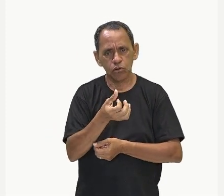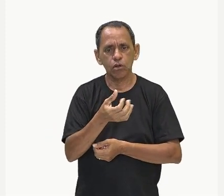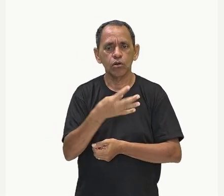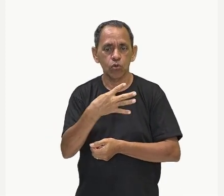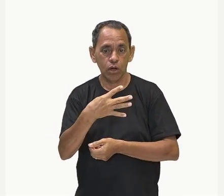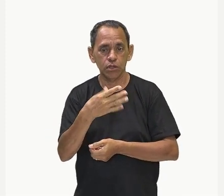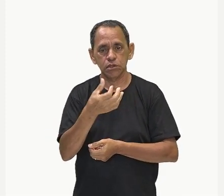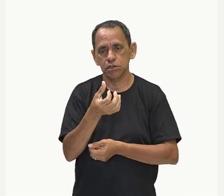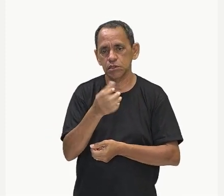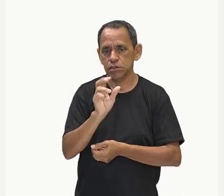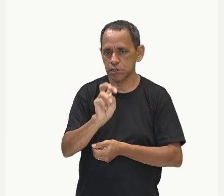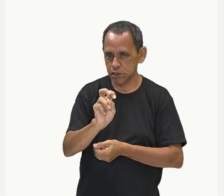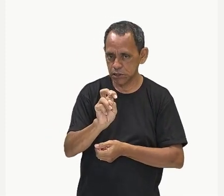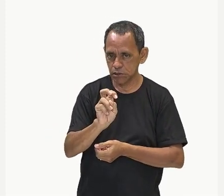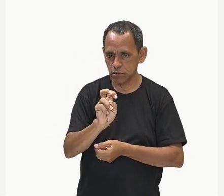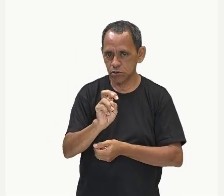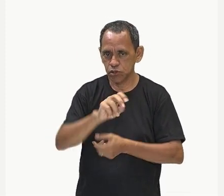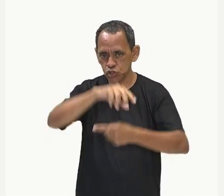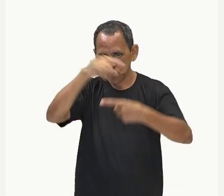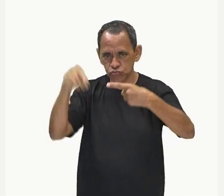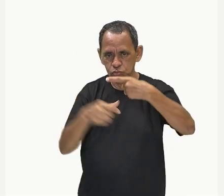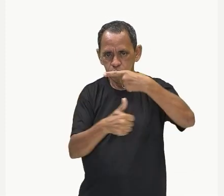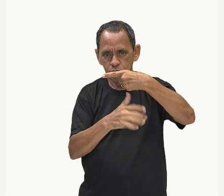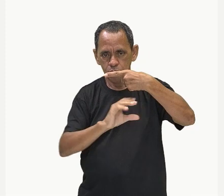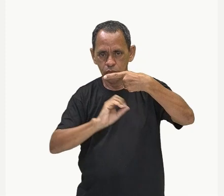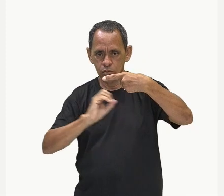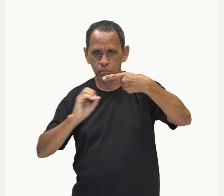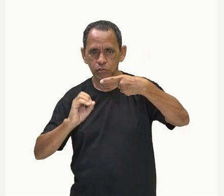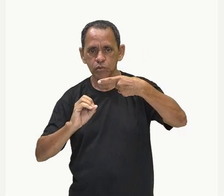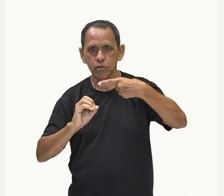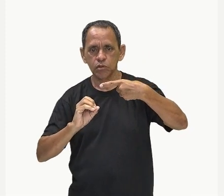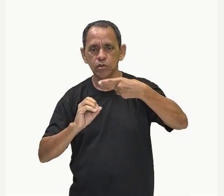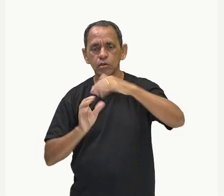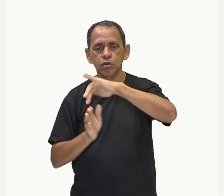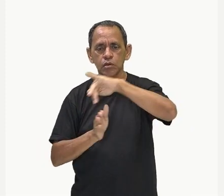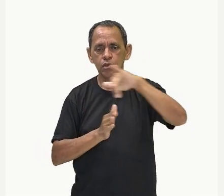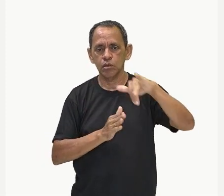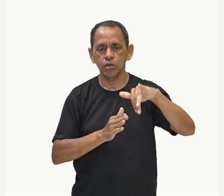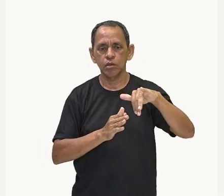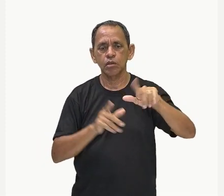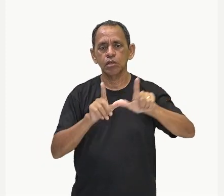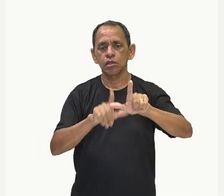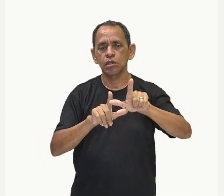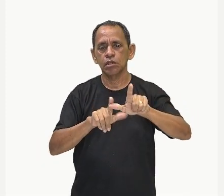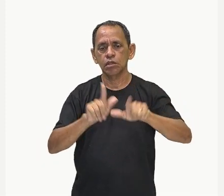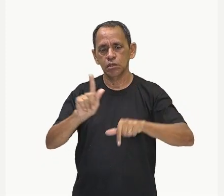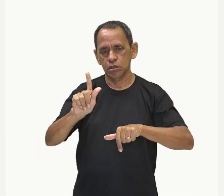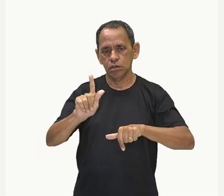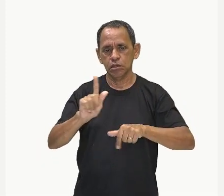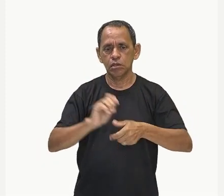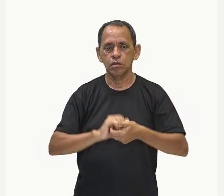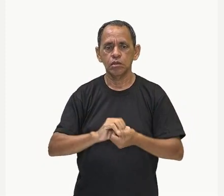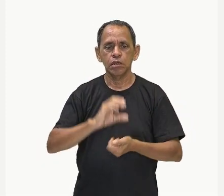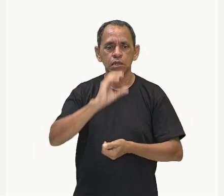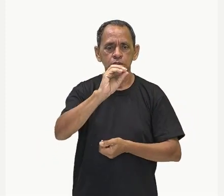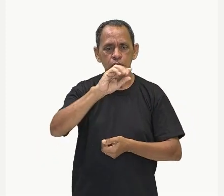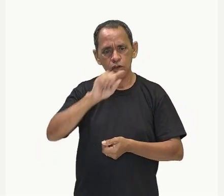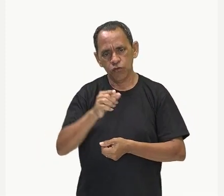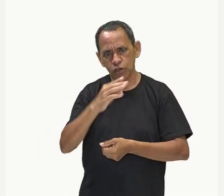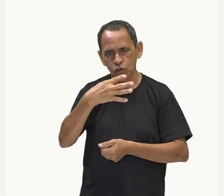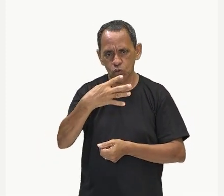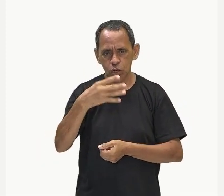4.345 sobre 1.000. E aqui agora a nossa letra G. Para fecharmos aqui os